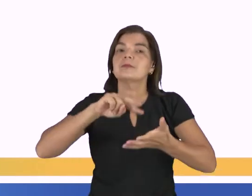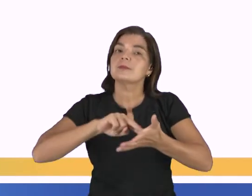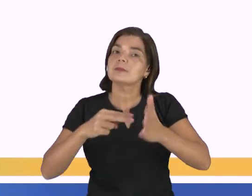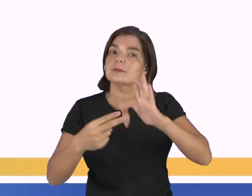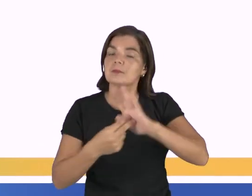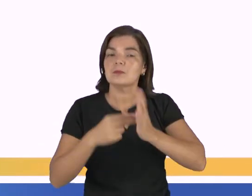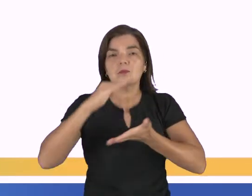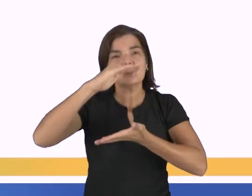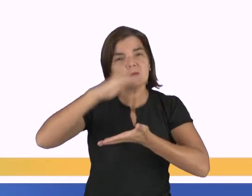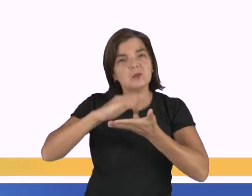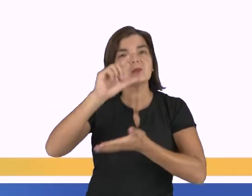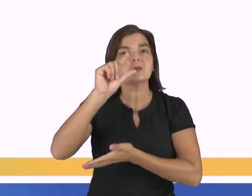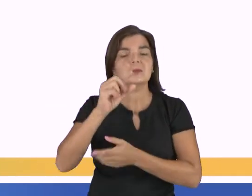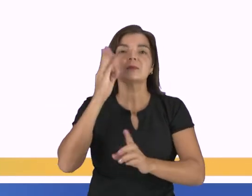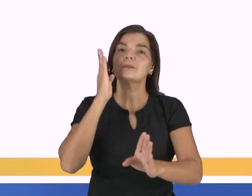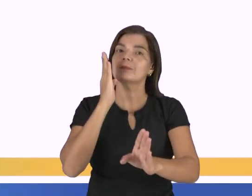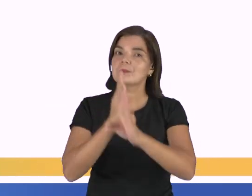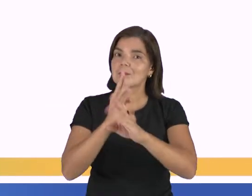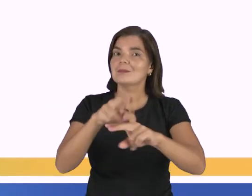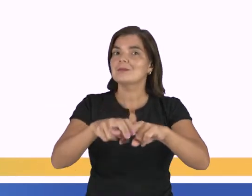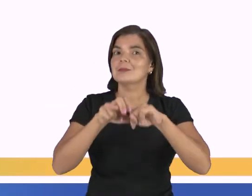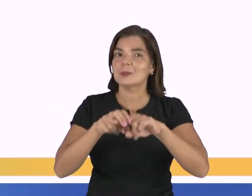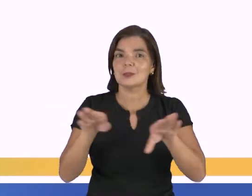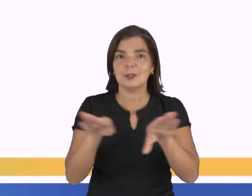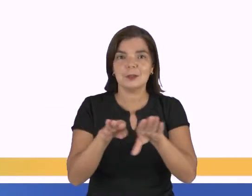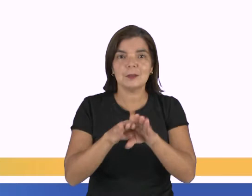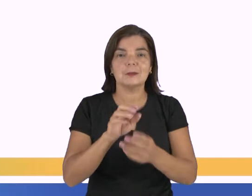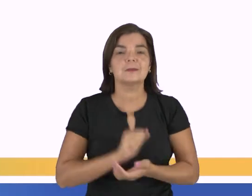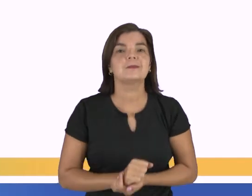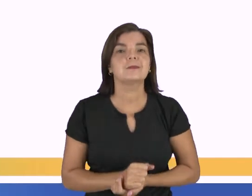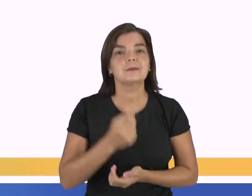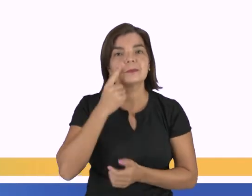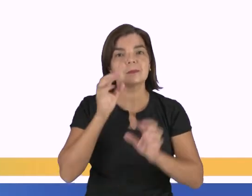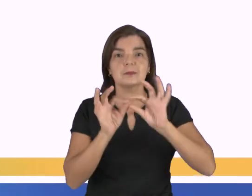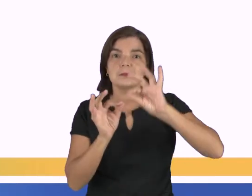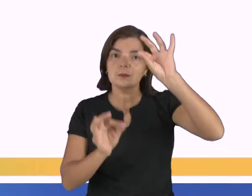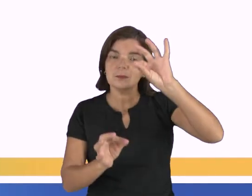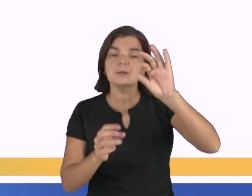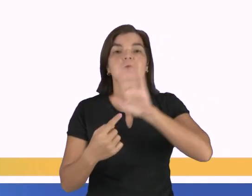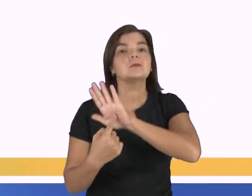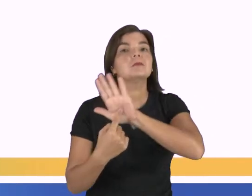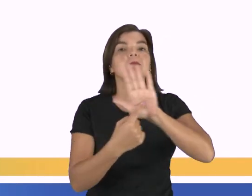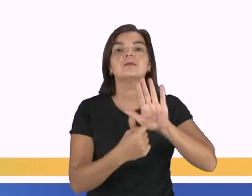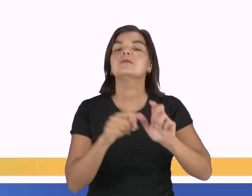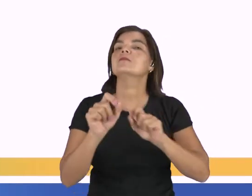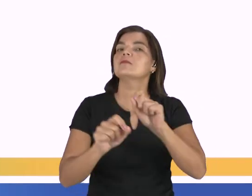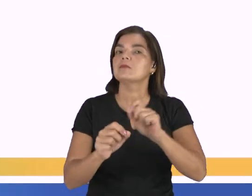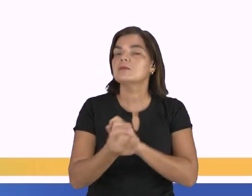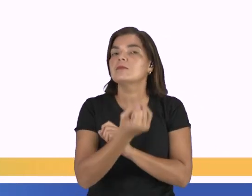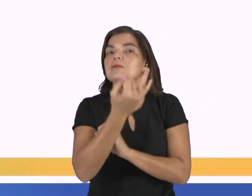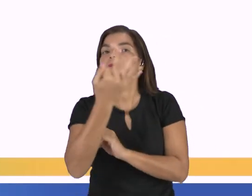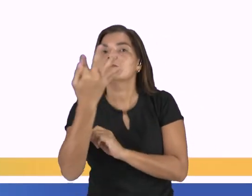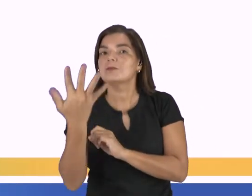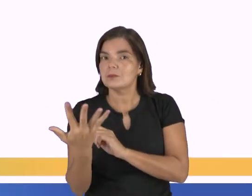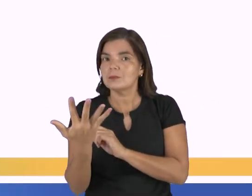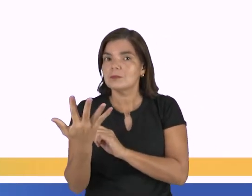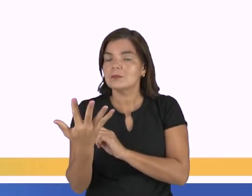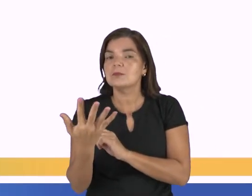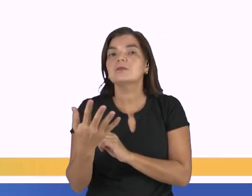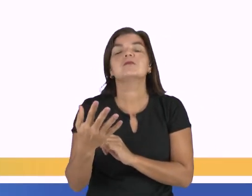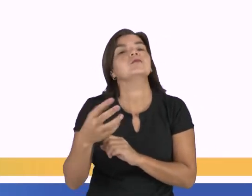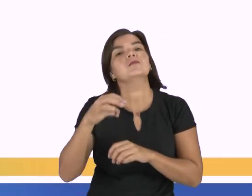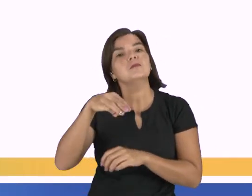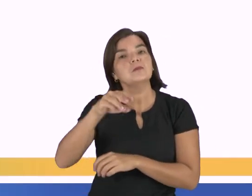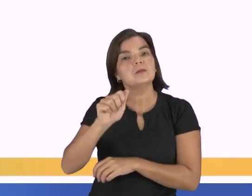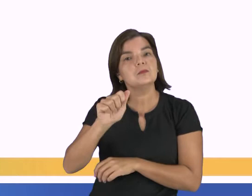seja, a pressão é menor justamente por isso, por essa altura ali, ou seja, essa altura representa o quê? Uma quantidade de